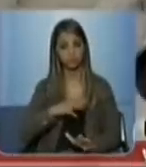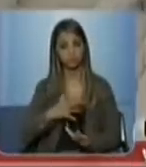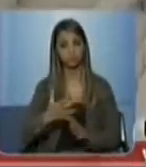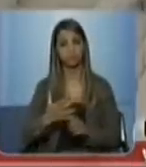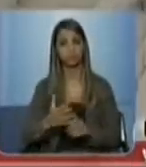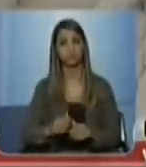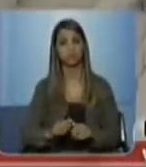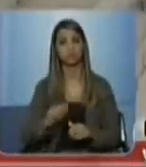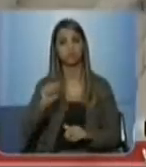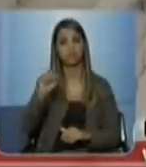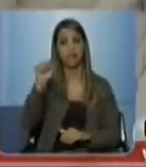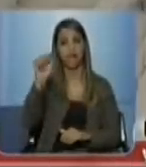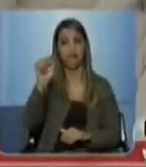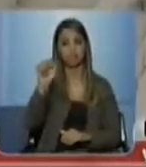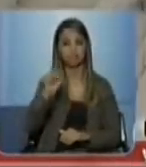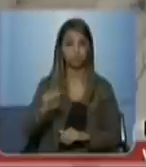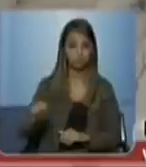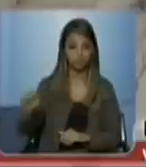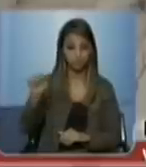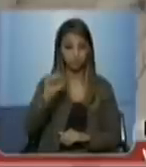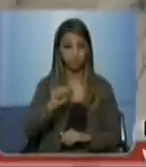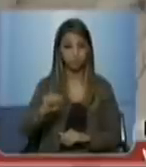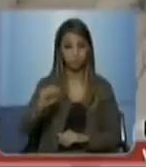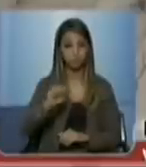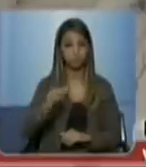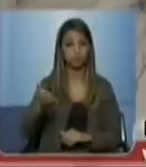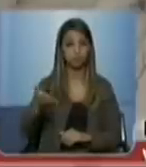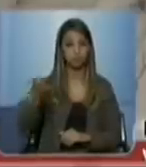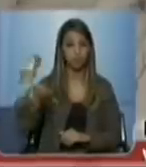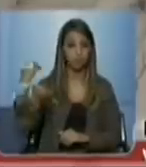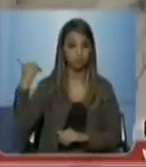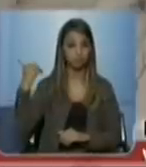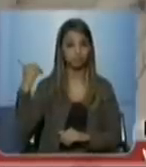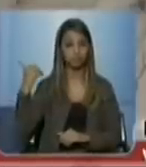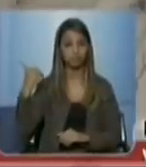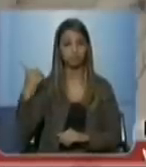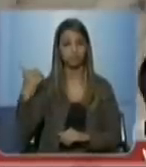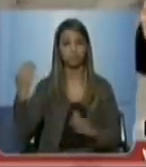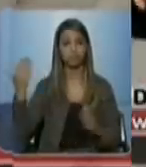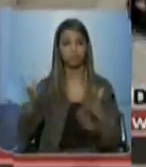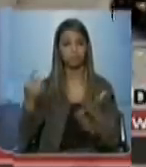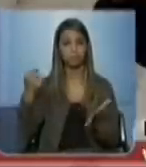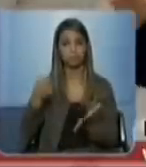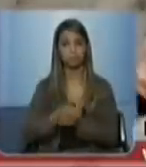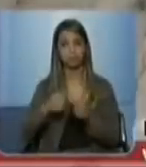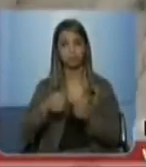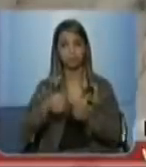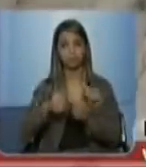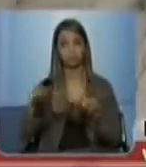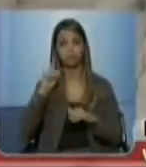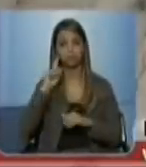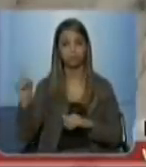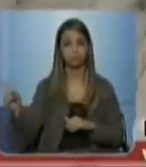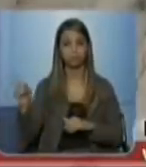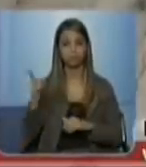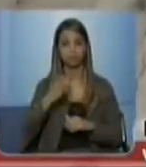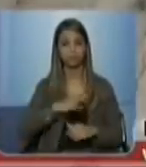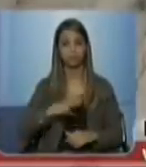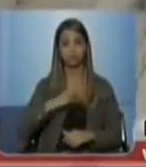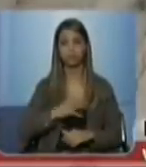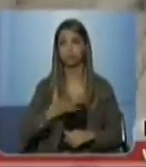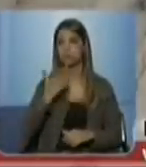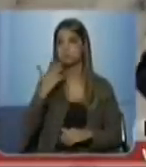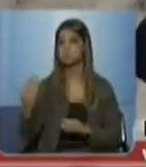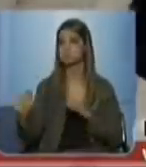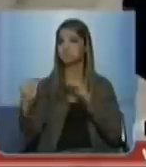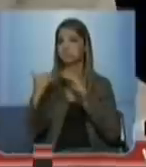associação de de ex franqueados e franqueados do dia em Portugal só confirmou o que acontece aqui